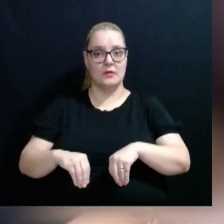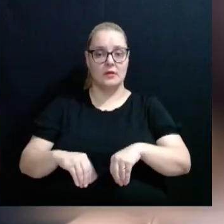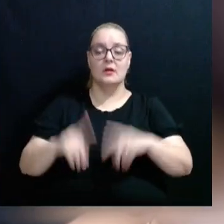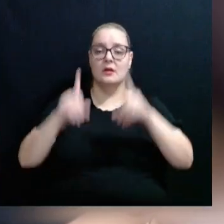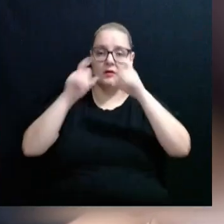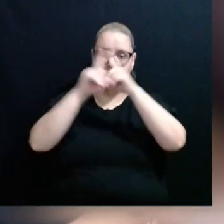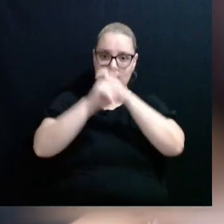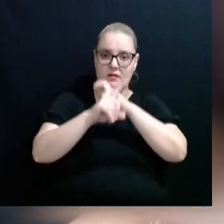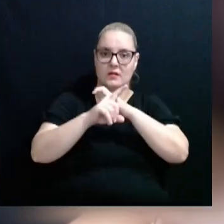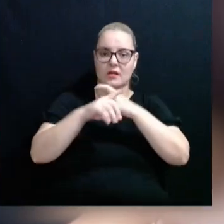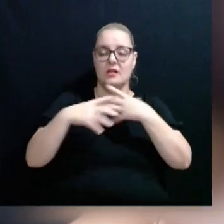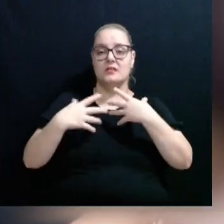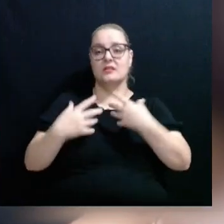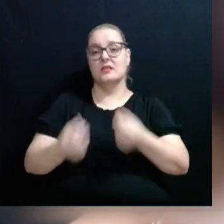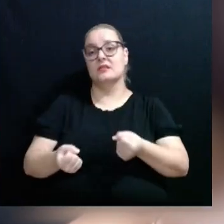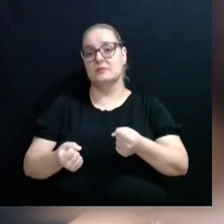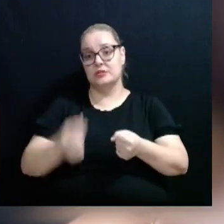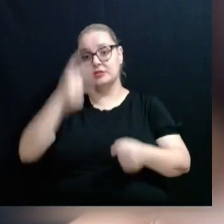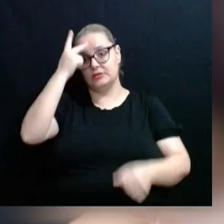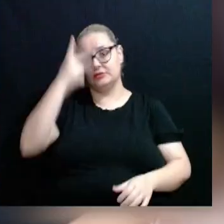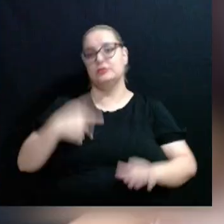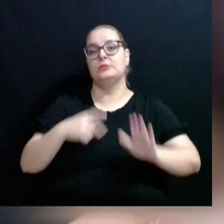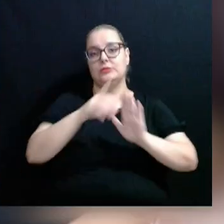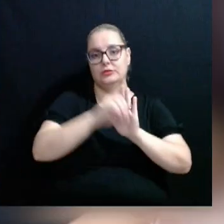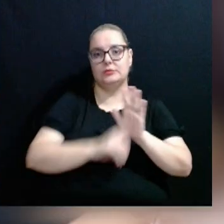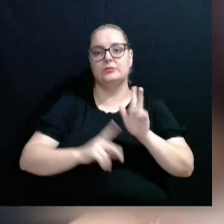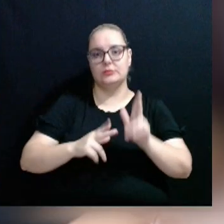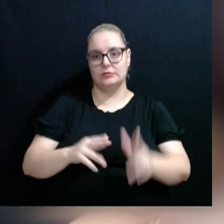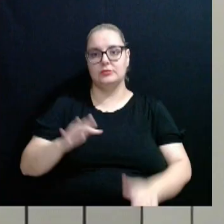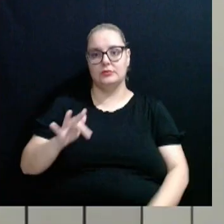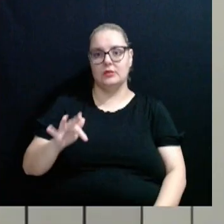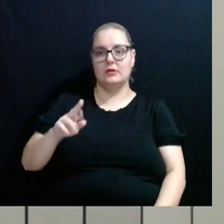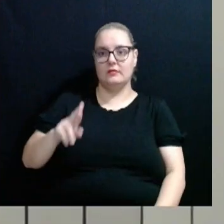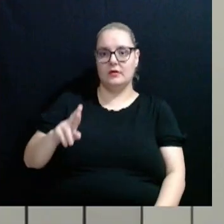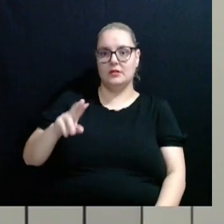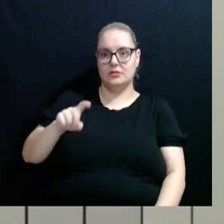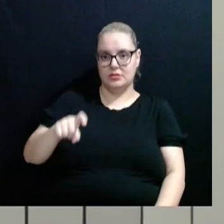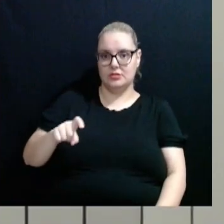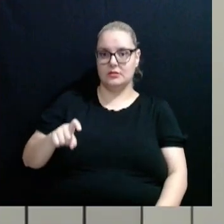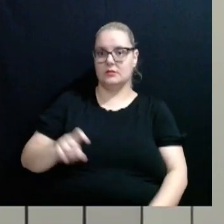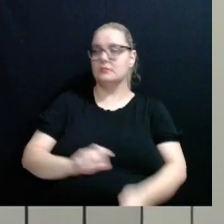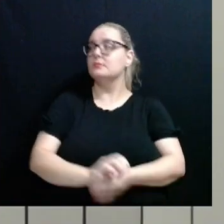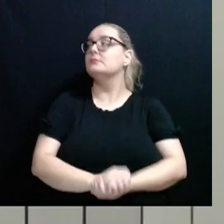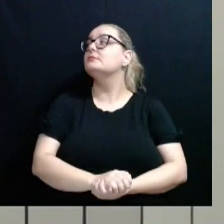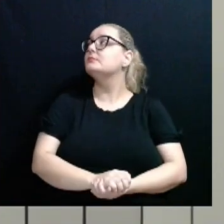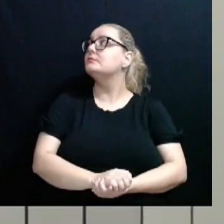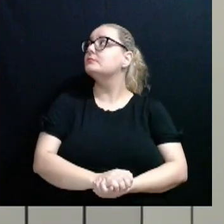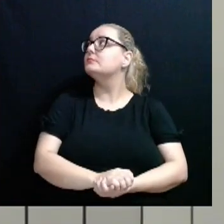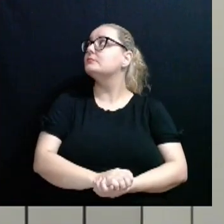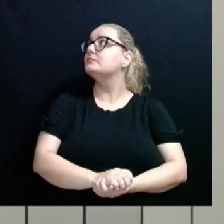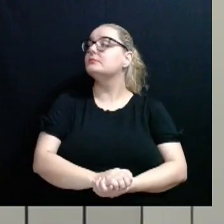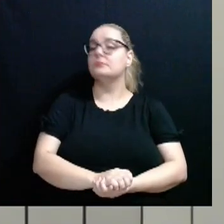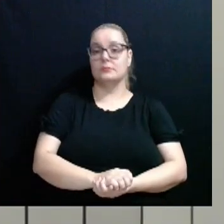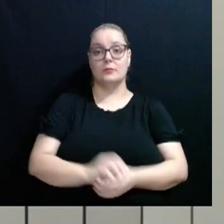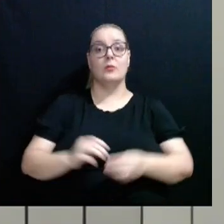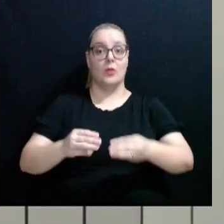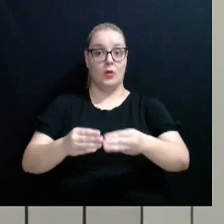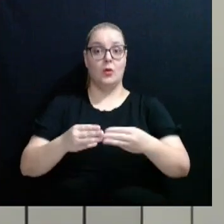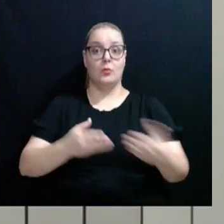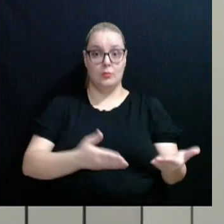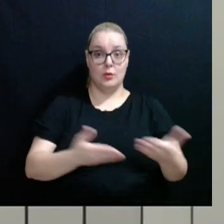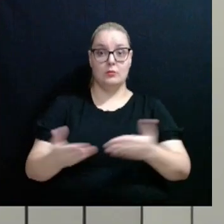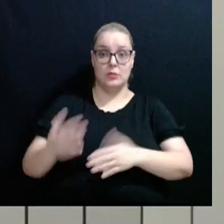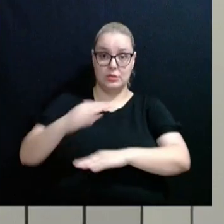receber os próprios direitos, como é o caso da FRX. E uma moção apresentada na Câmara de